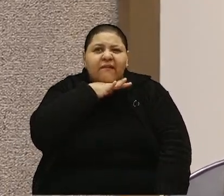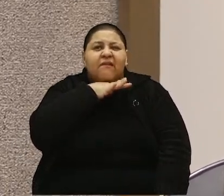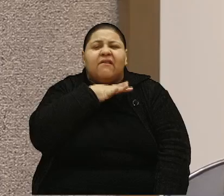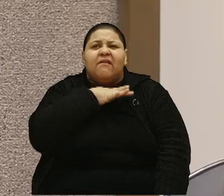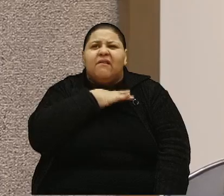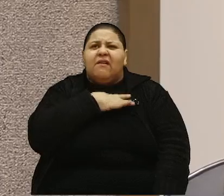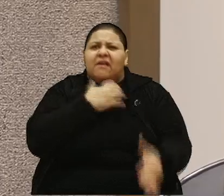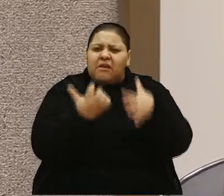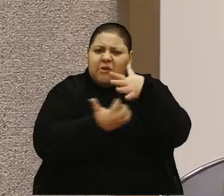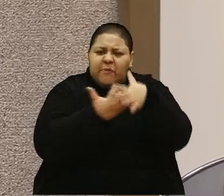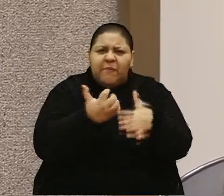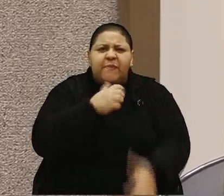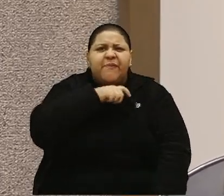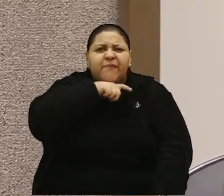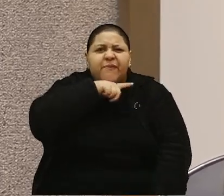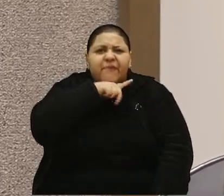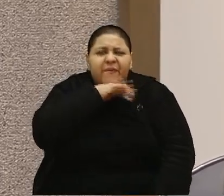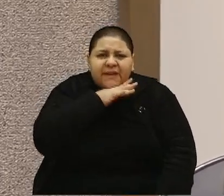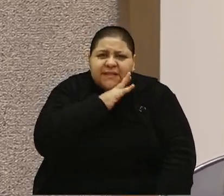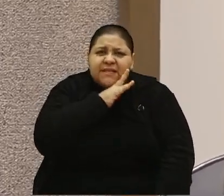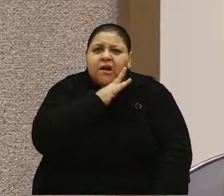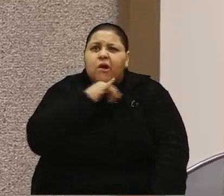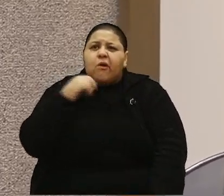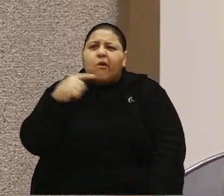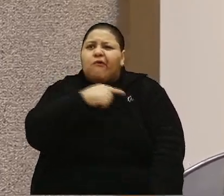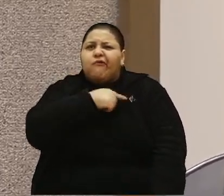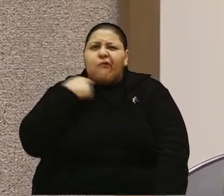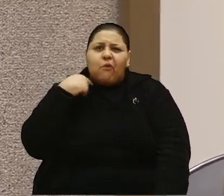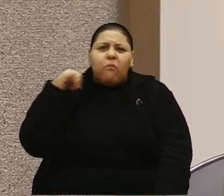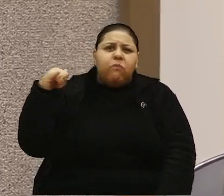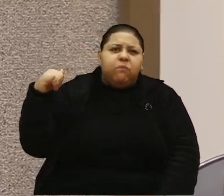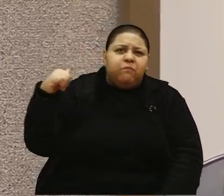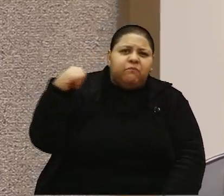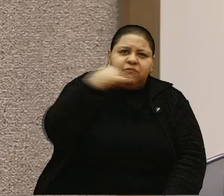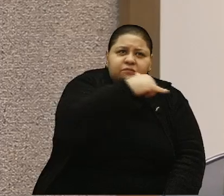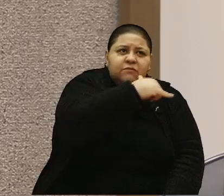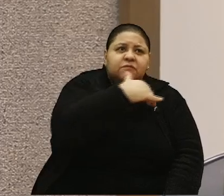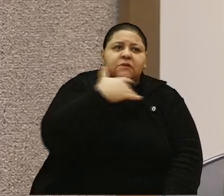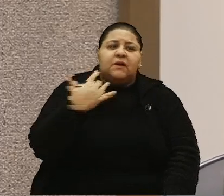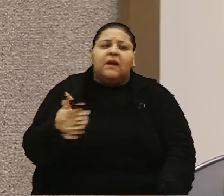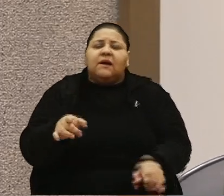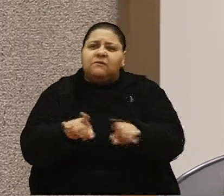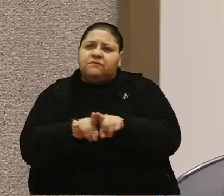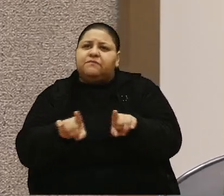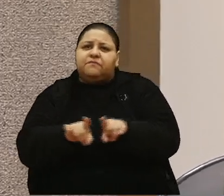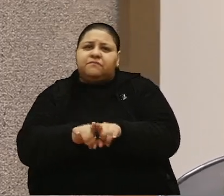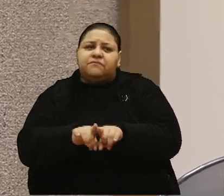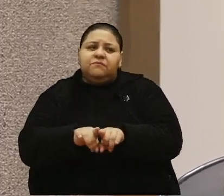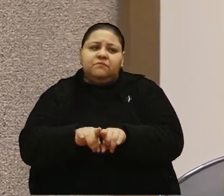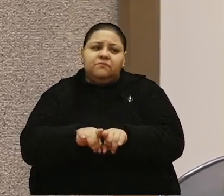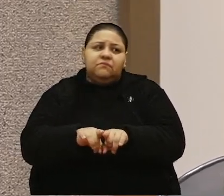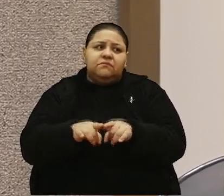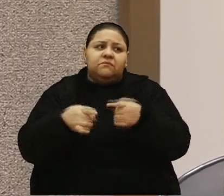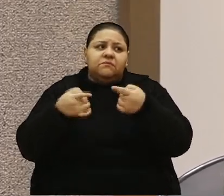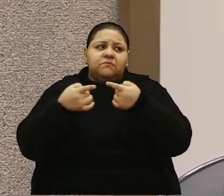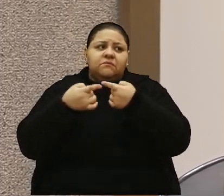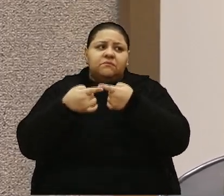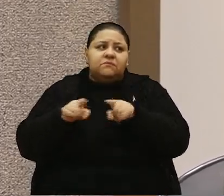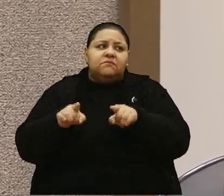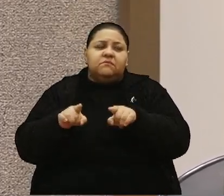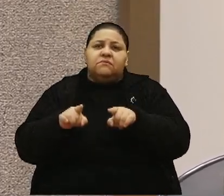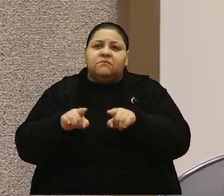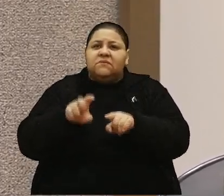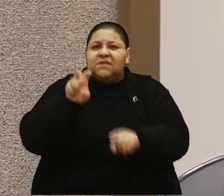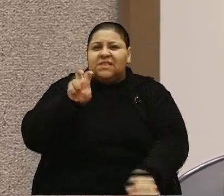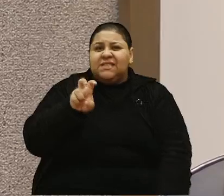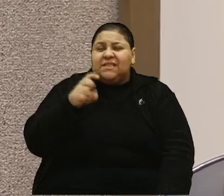companhia ruim. Atraso de voos, meu Deus, tratamento impossível, né? Mas aí, 5